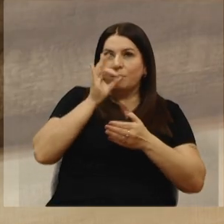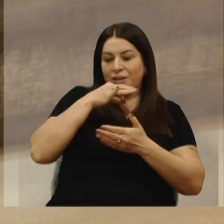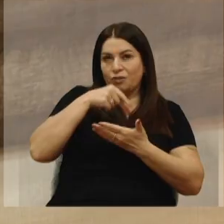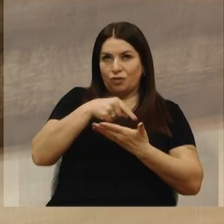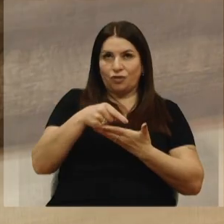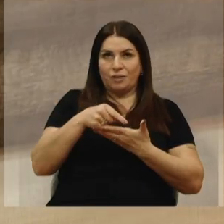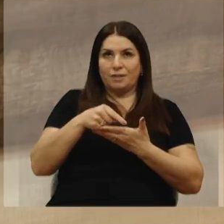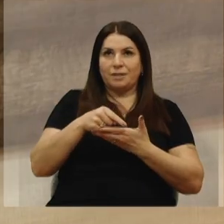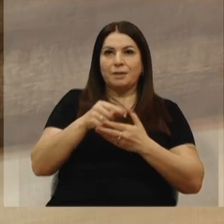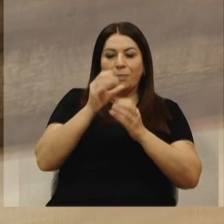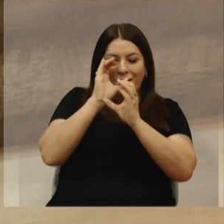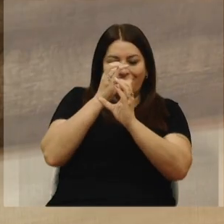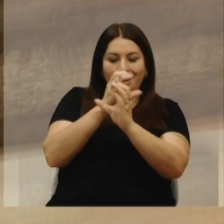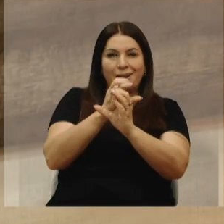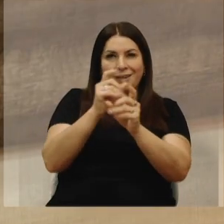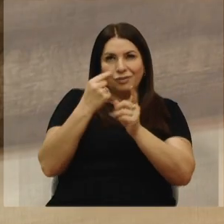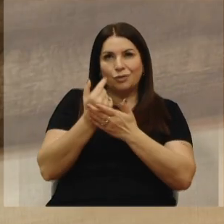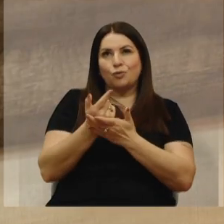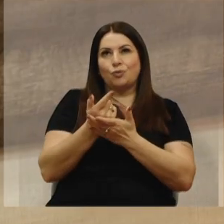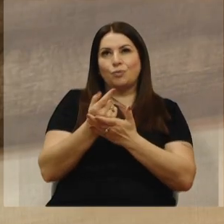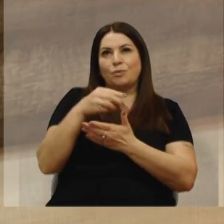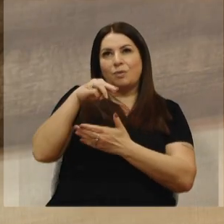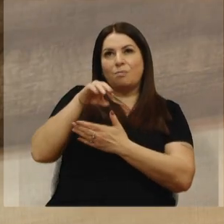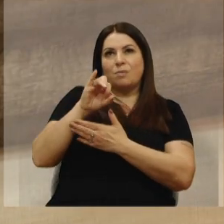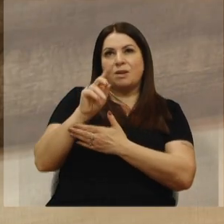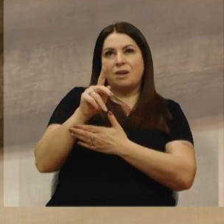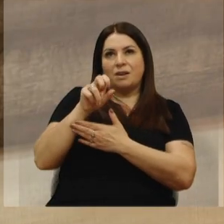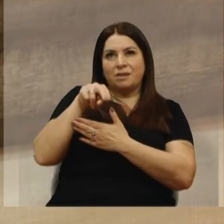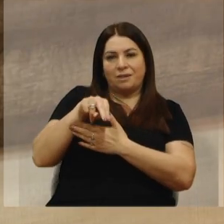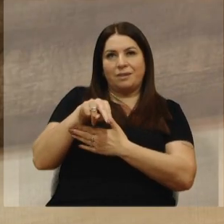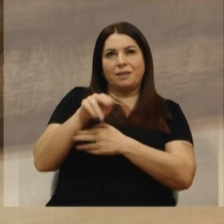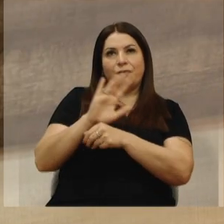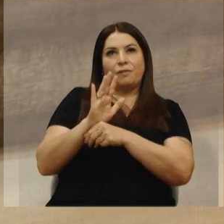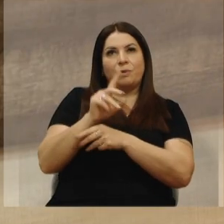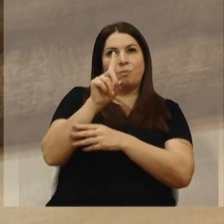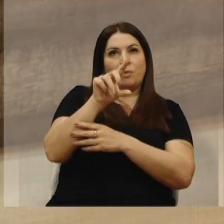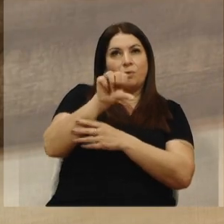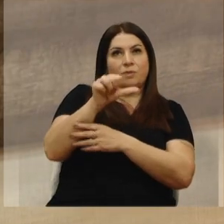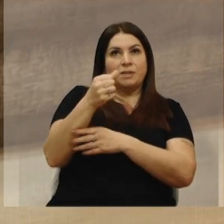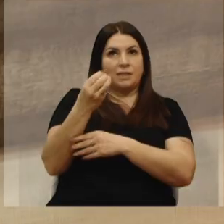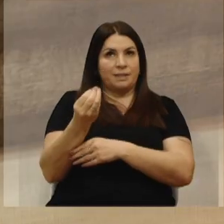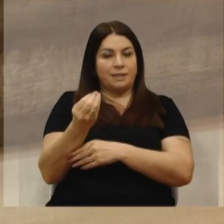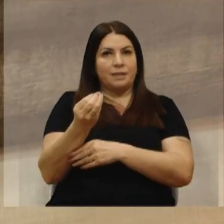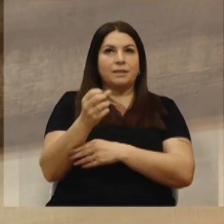Foco, Caxias do Sul pelas lentes, da Michelin Filmes,